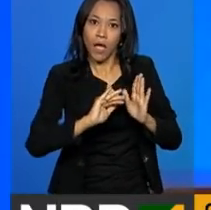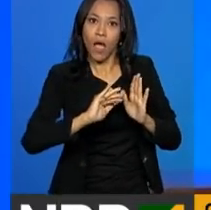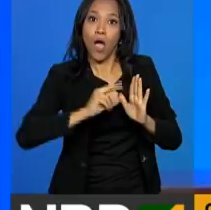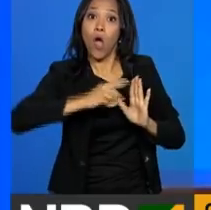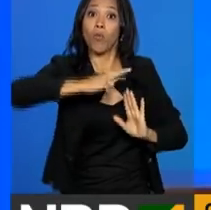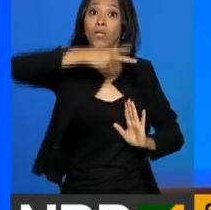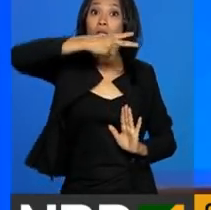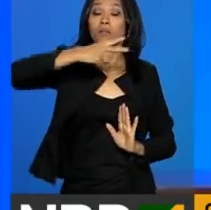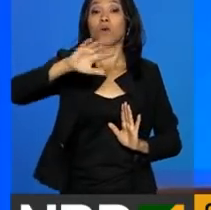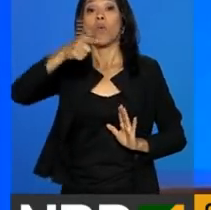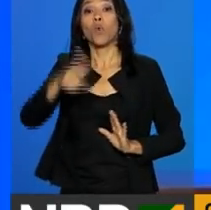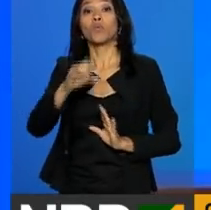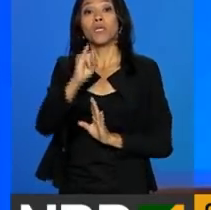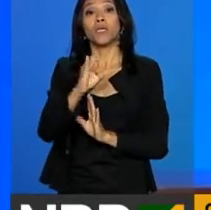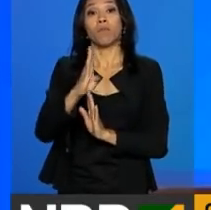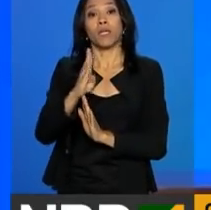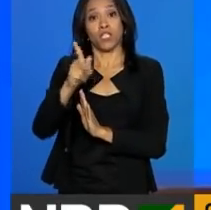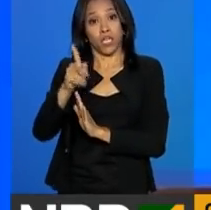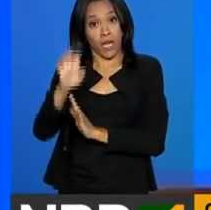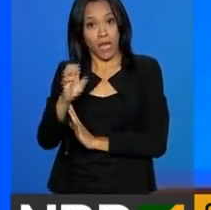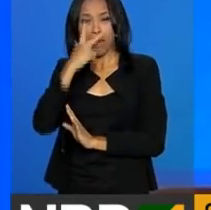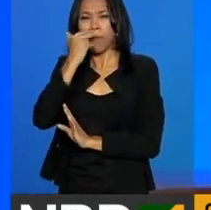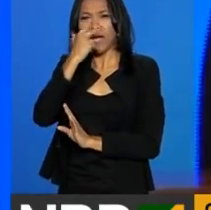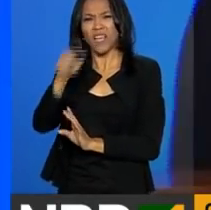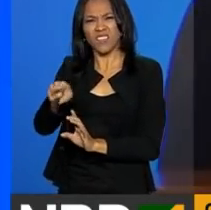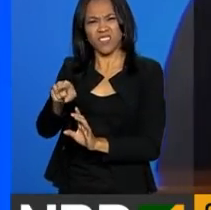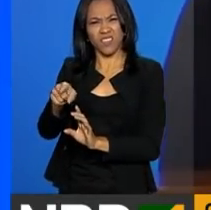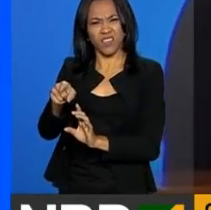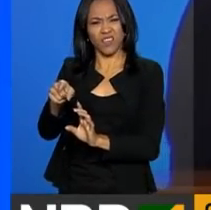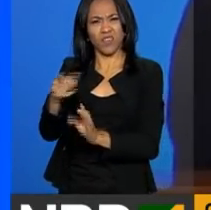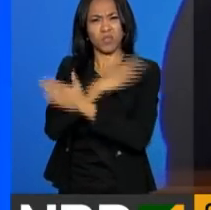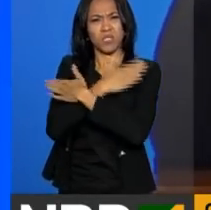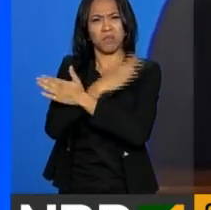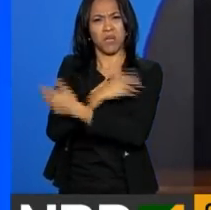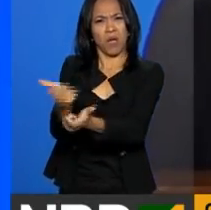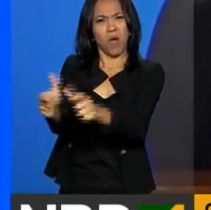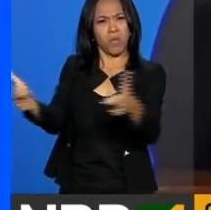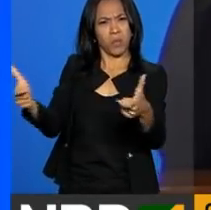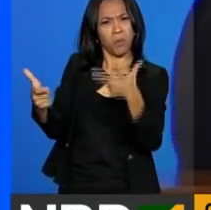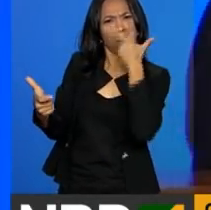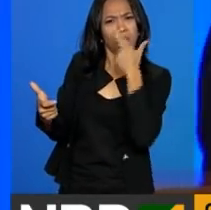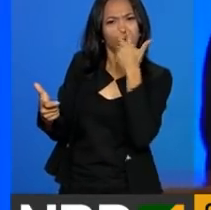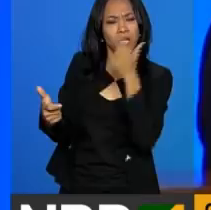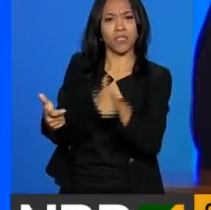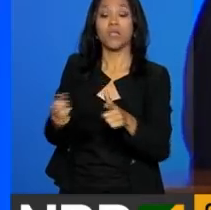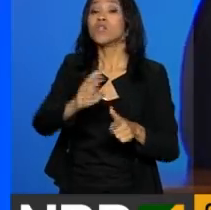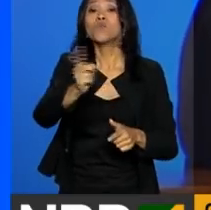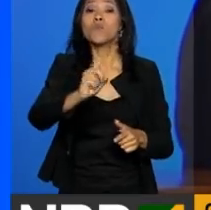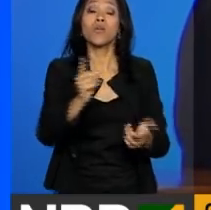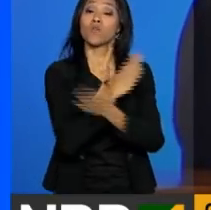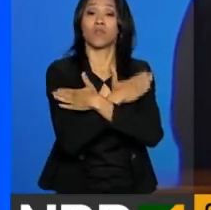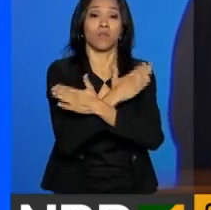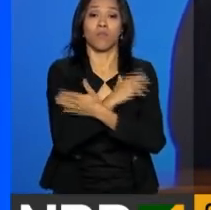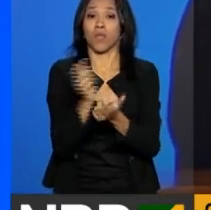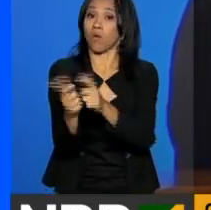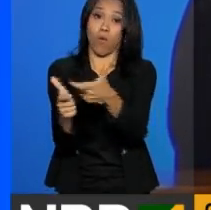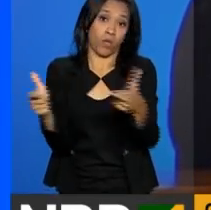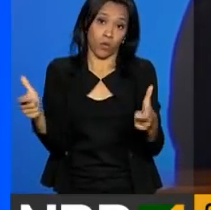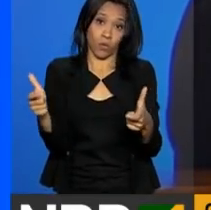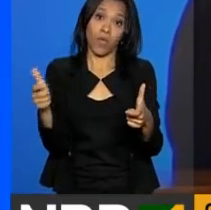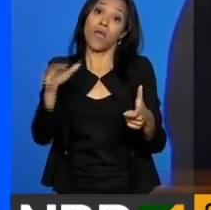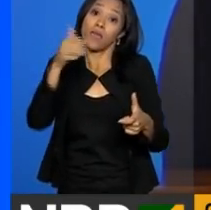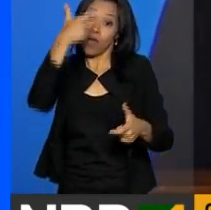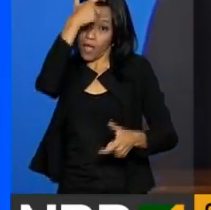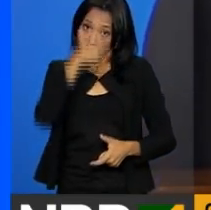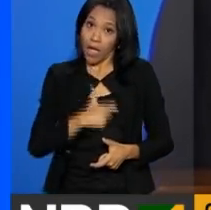é a sensação e desemprego aumentou é uma curiosa porque desempenho não é que o desemprego aumentou é que o desempregado